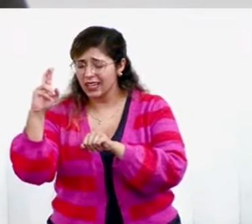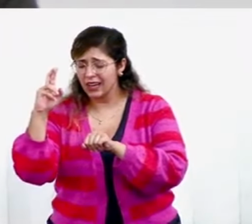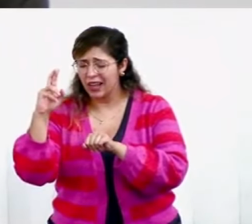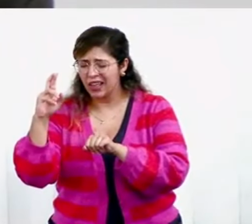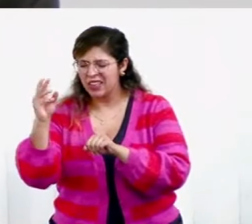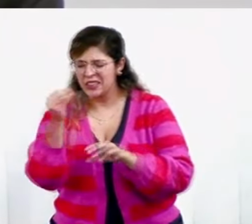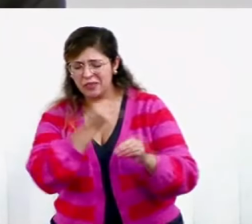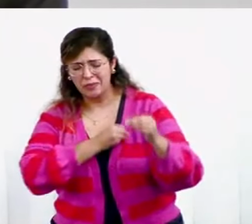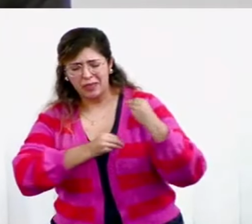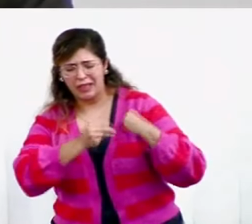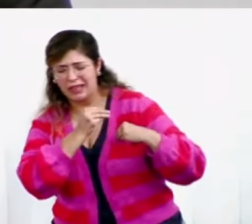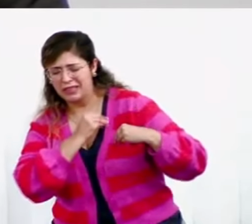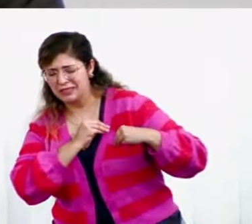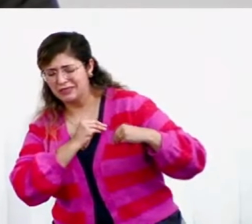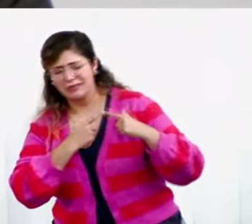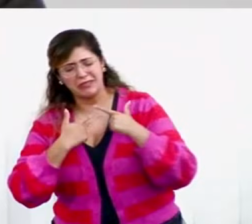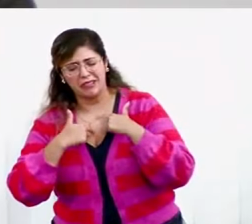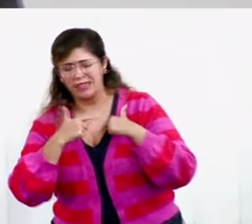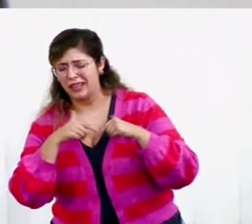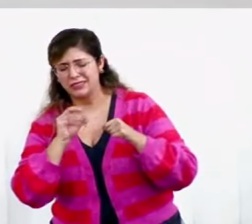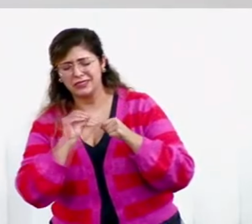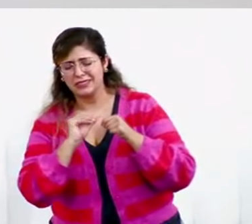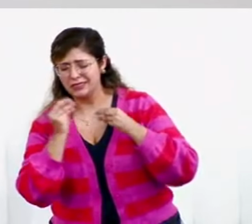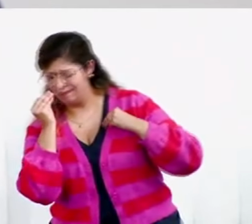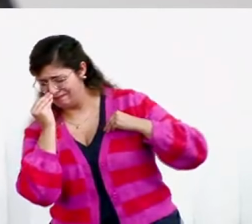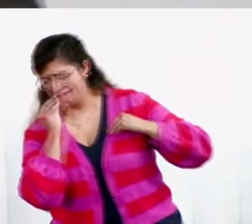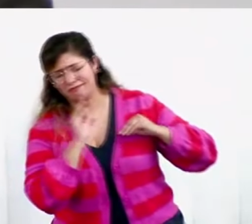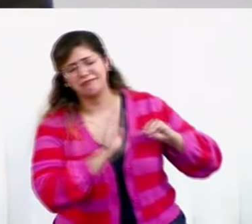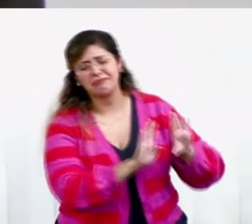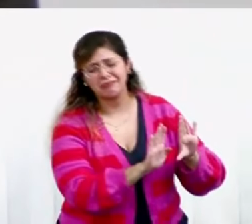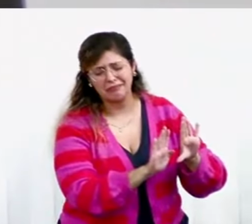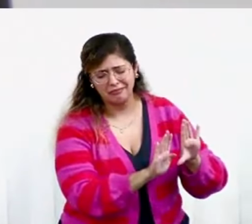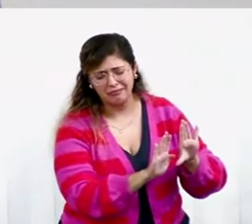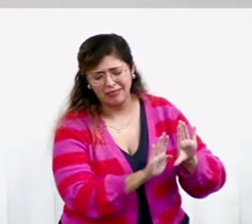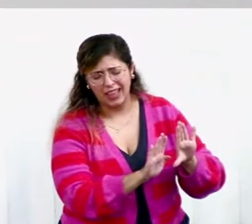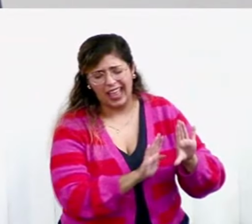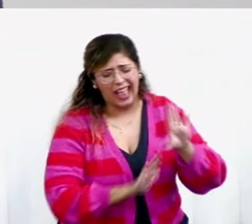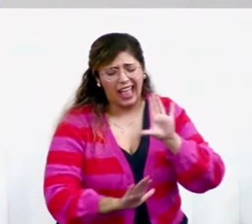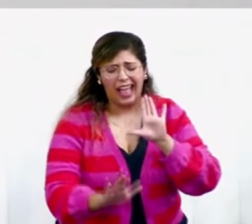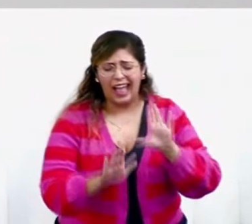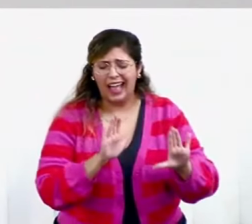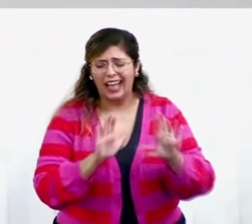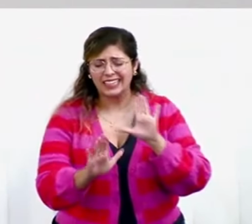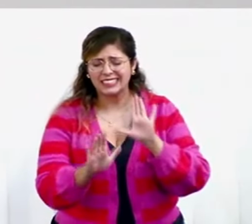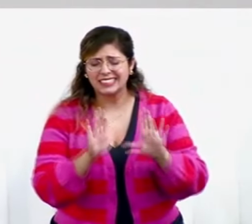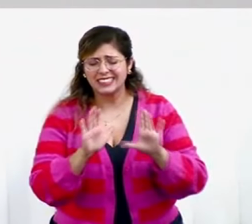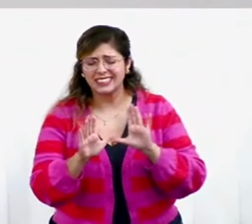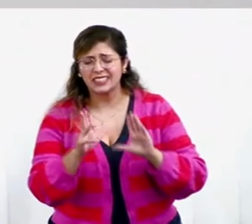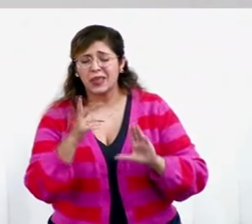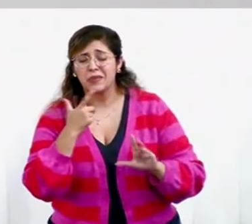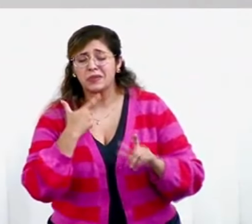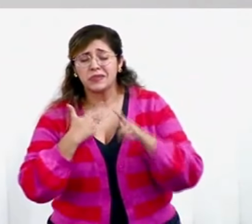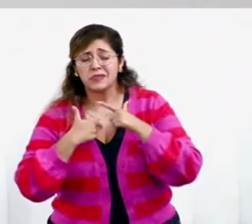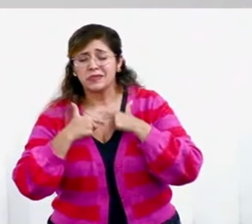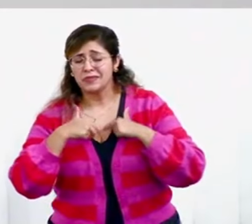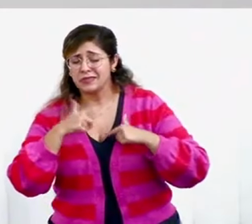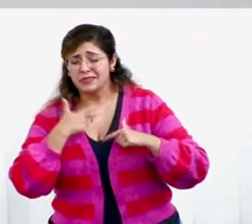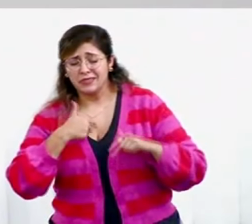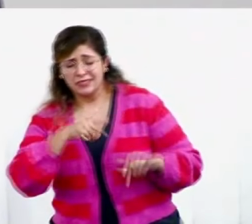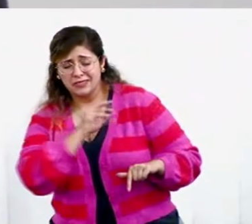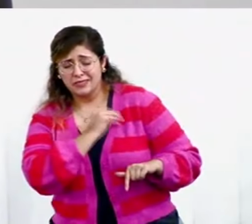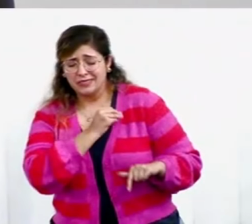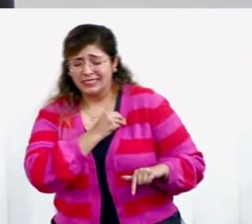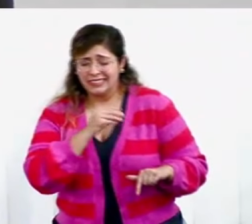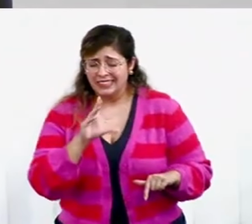abandonar as práticas pecaminosas, aqueles hábitos que muitas das vezes nós não desvencilhamos porque nós